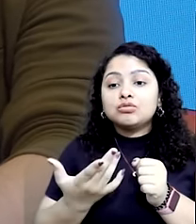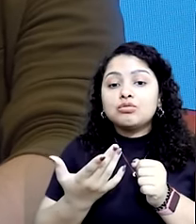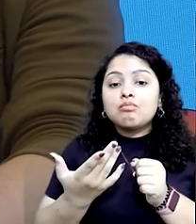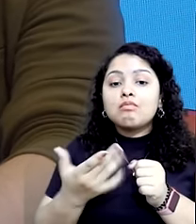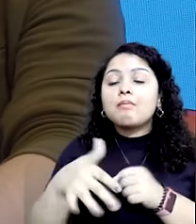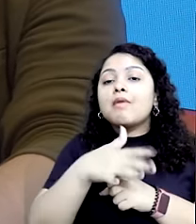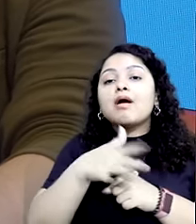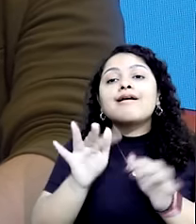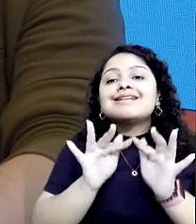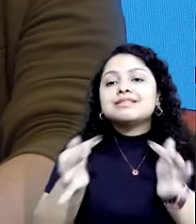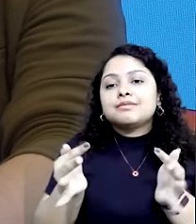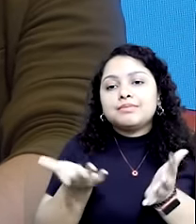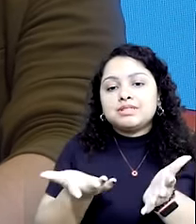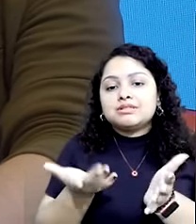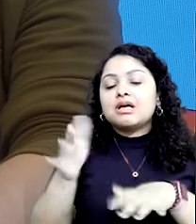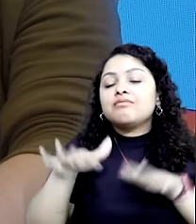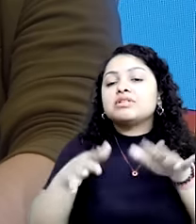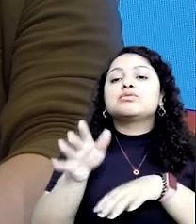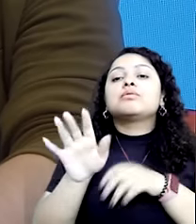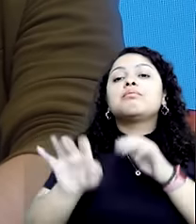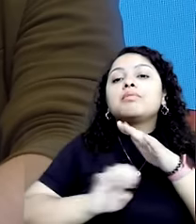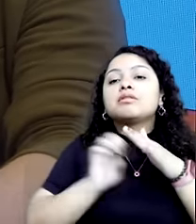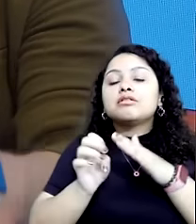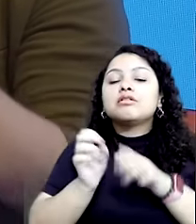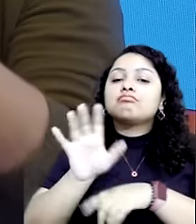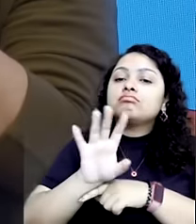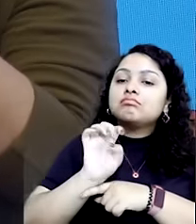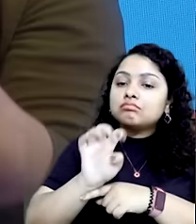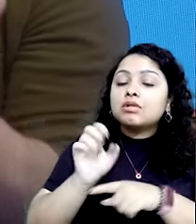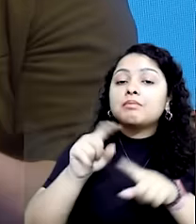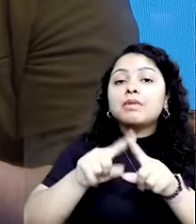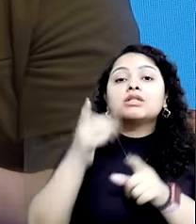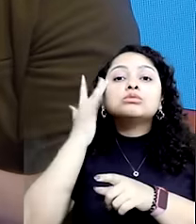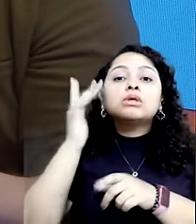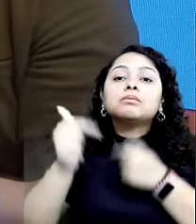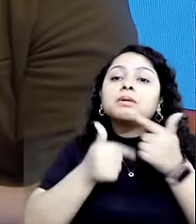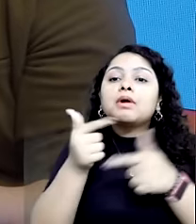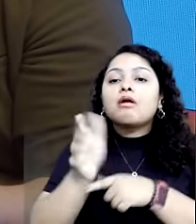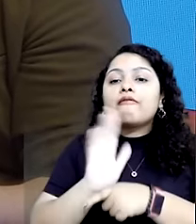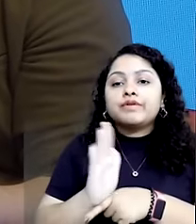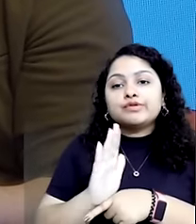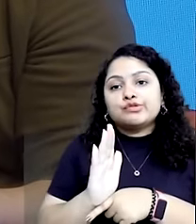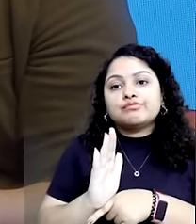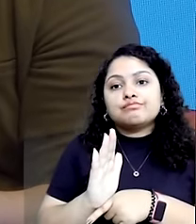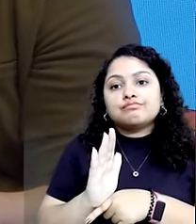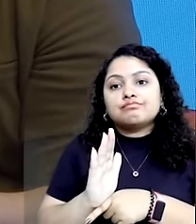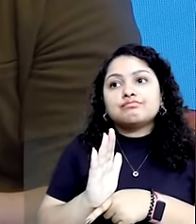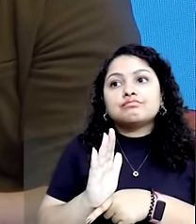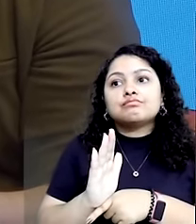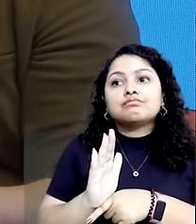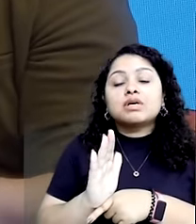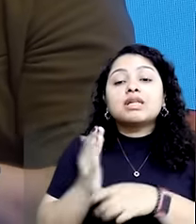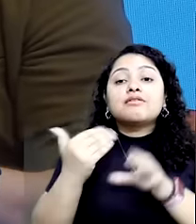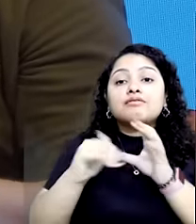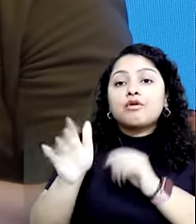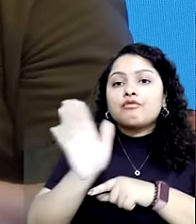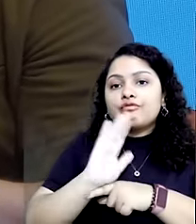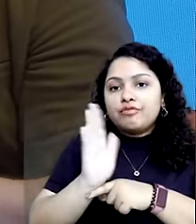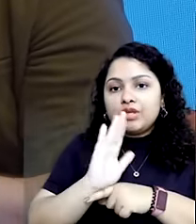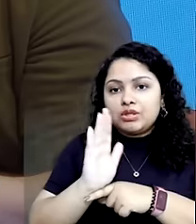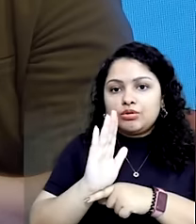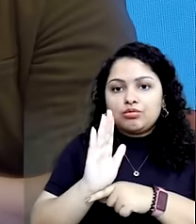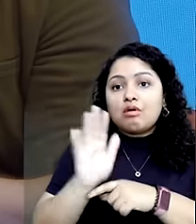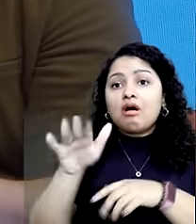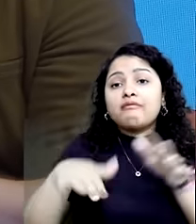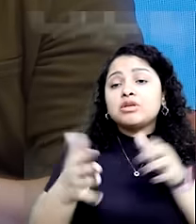simples de repente o próprio empresário faz a captação da imagem mas não sabe trabalhar o vídeo então ele passa o vídeo bruto pra pessoa Às vezes até